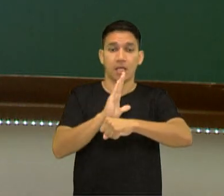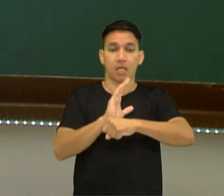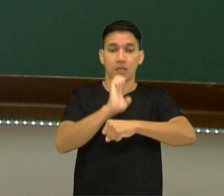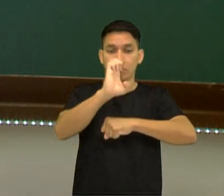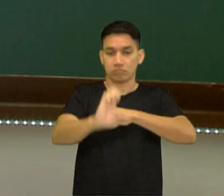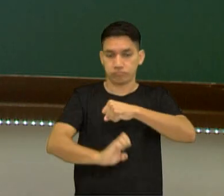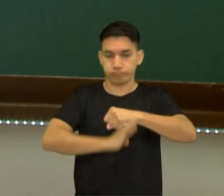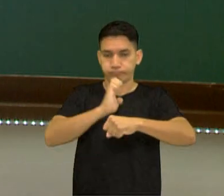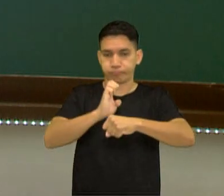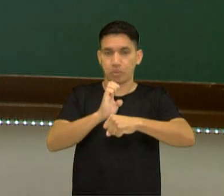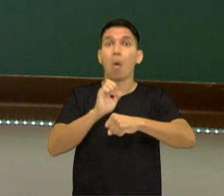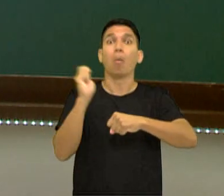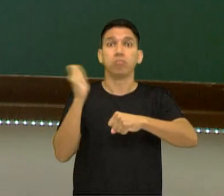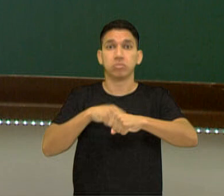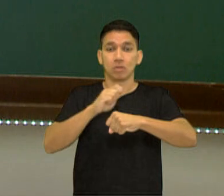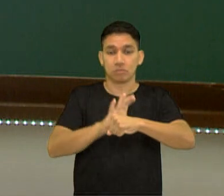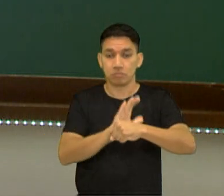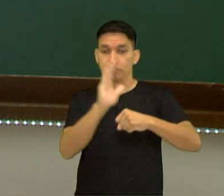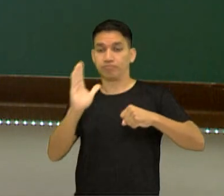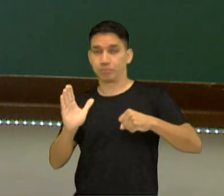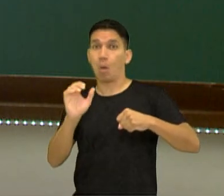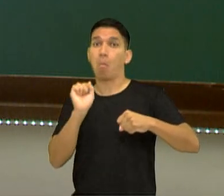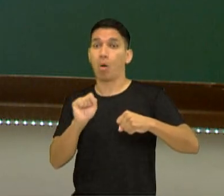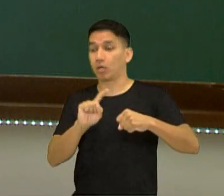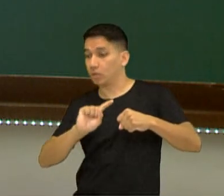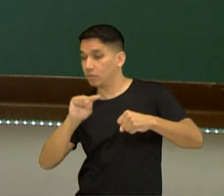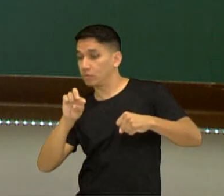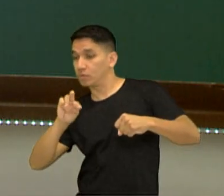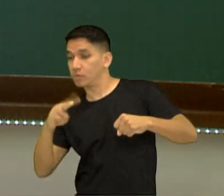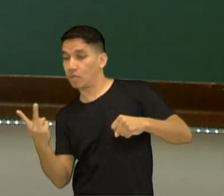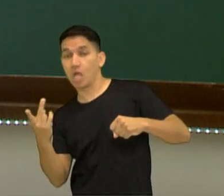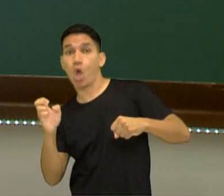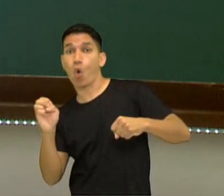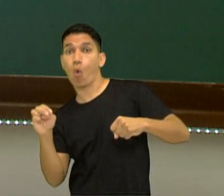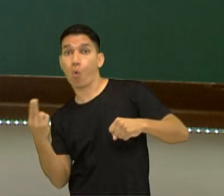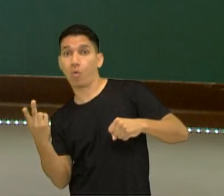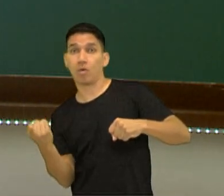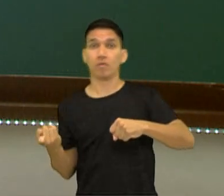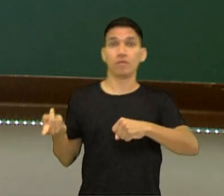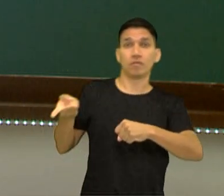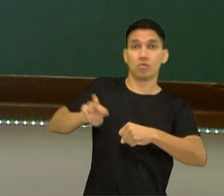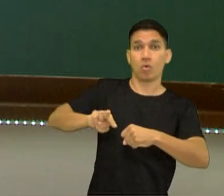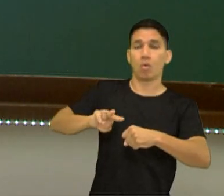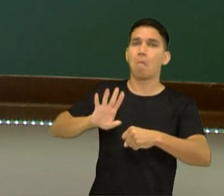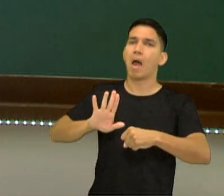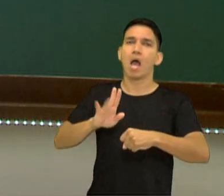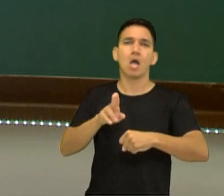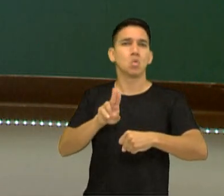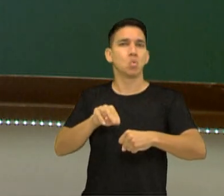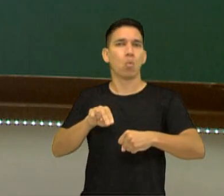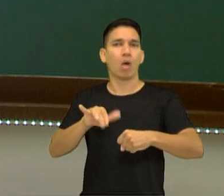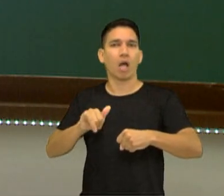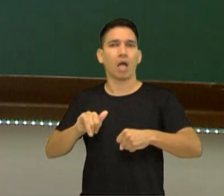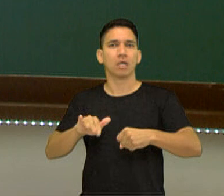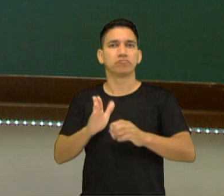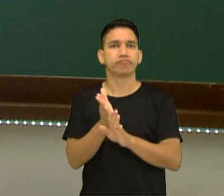próximo, né? Estando naquele da frente, ele pode retornar ao anterior, mas ele jamais vai ficar no meio termo. Só tem valores